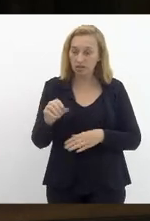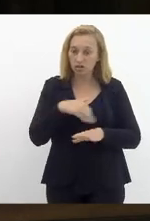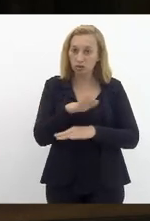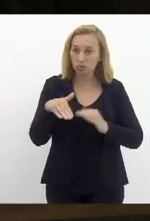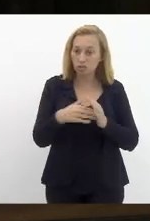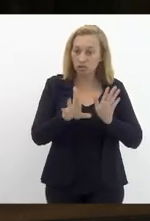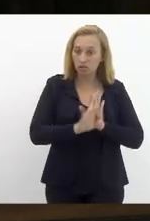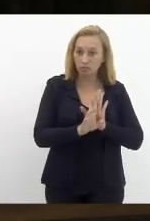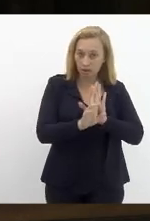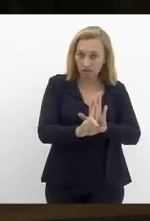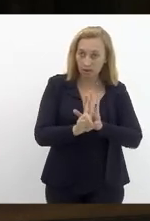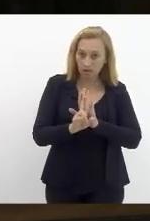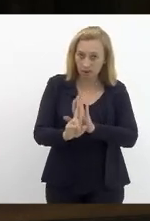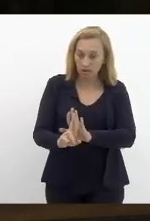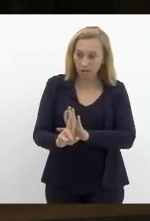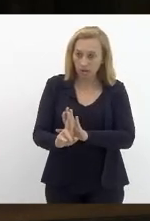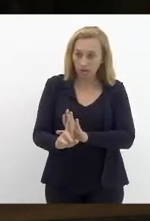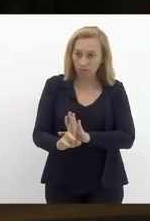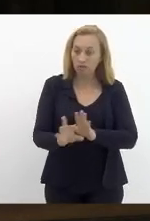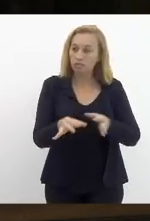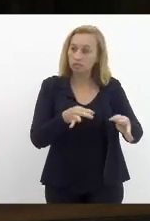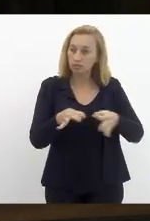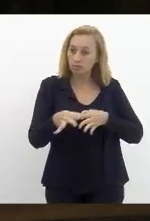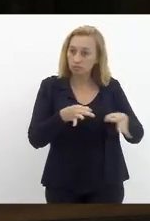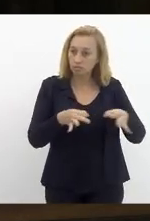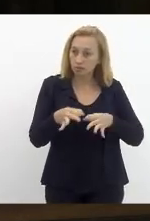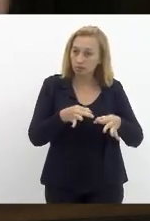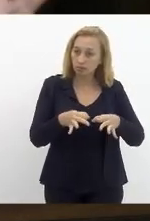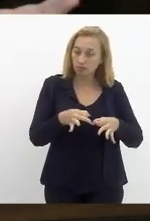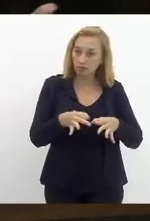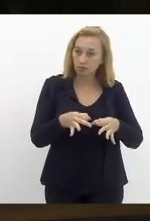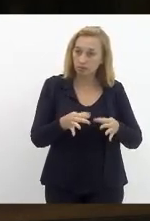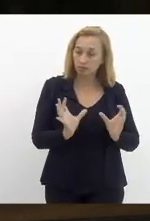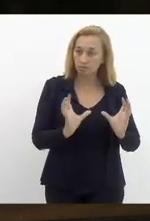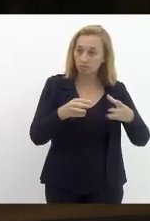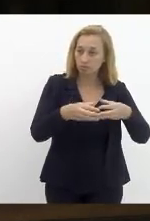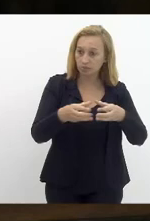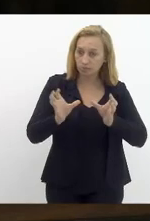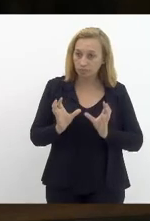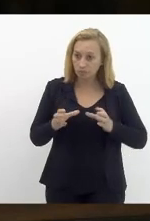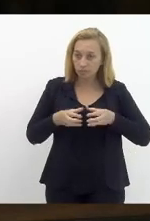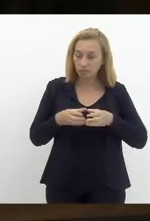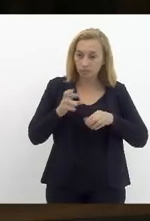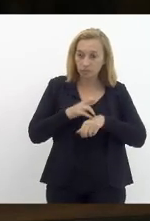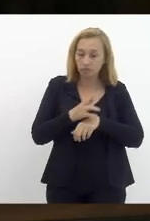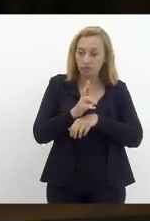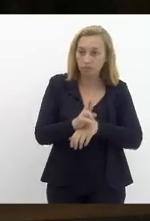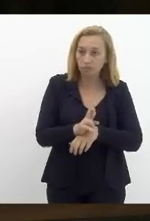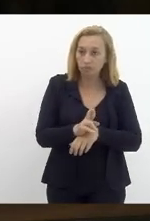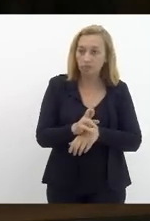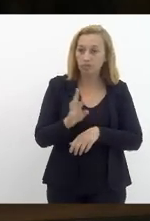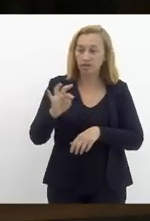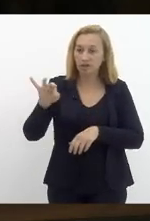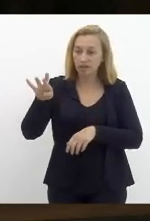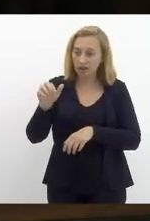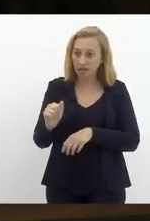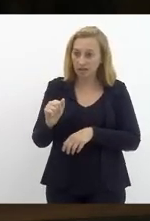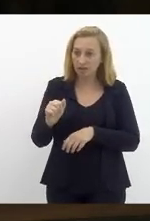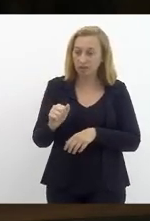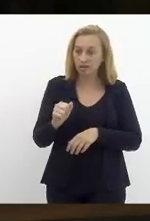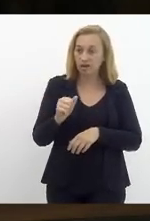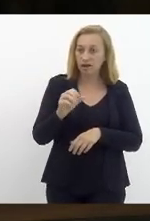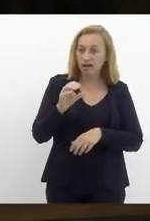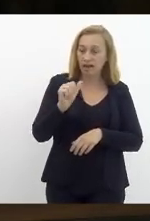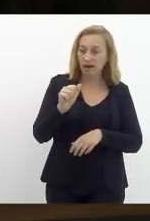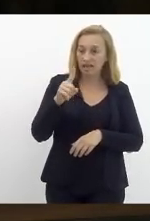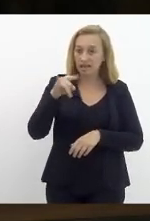aquelas representações das organizações de classe, e a doutora Renata da nossa queridíssima Academia da Polícia